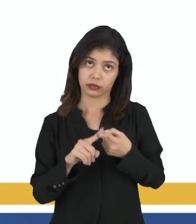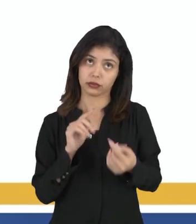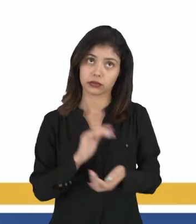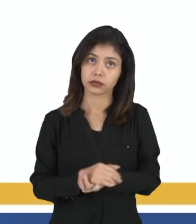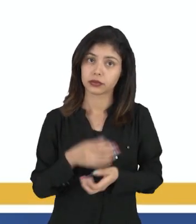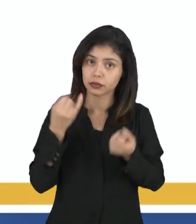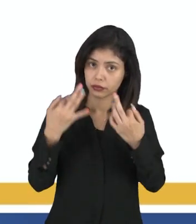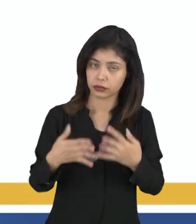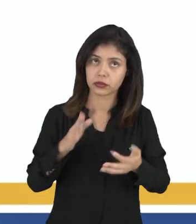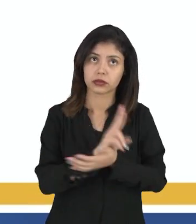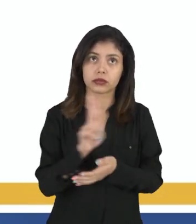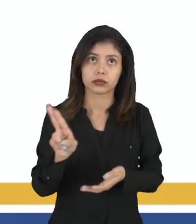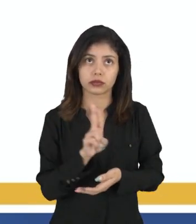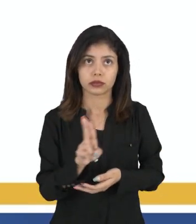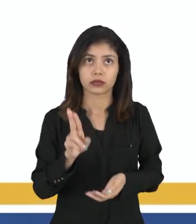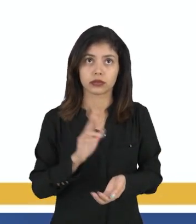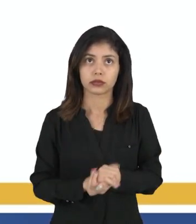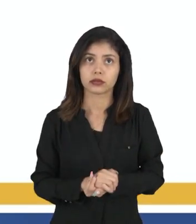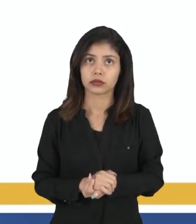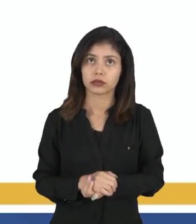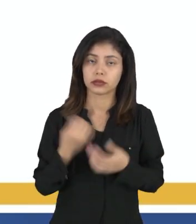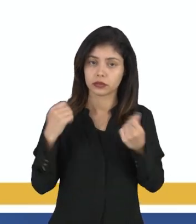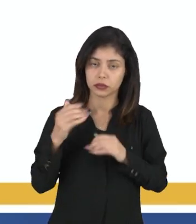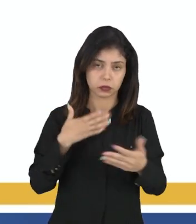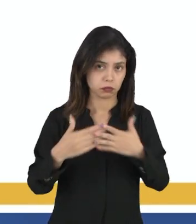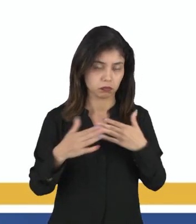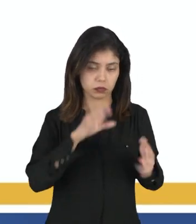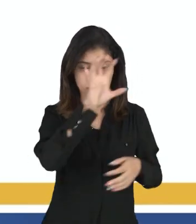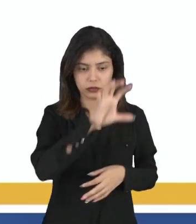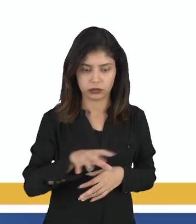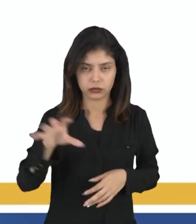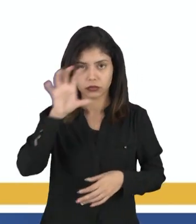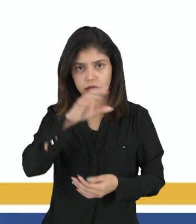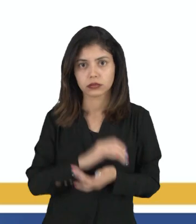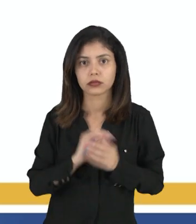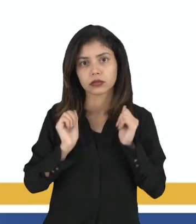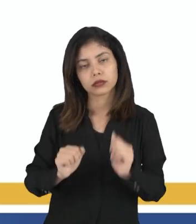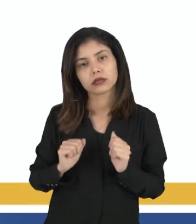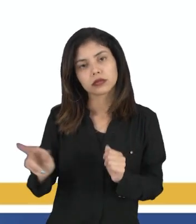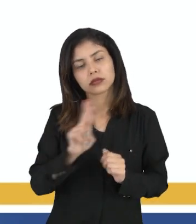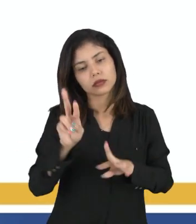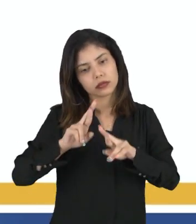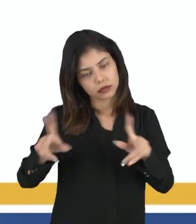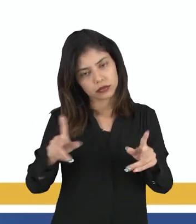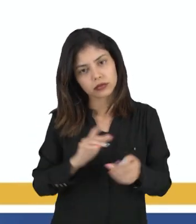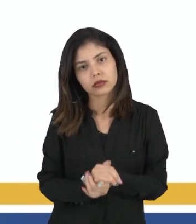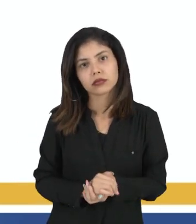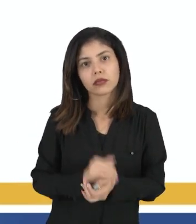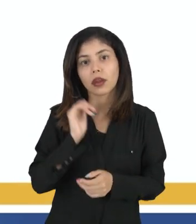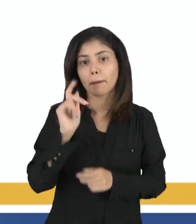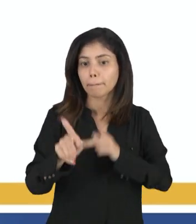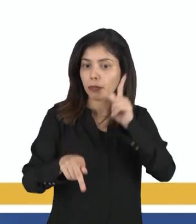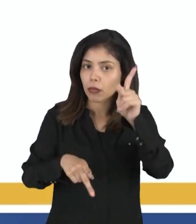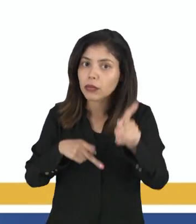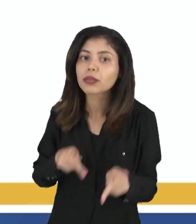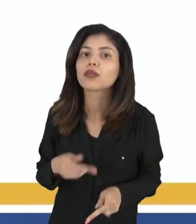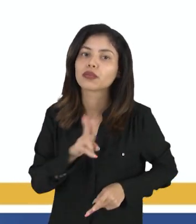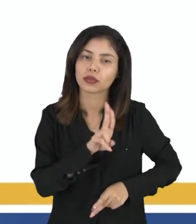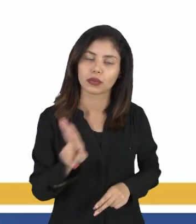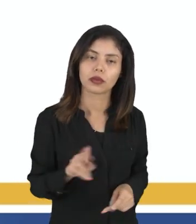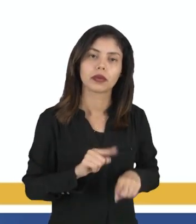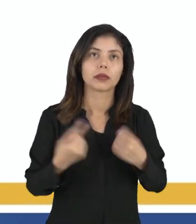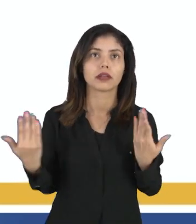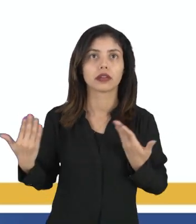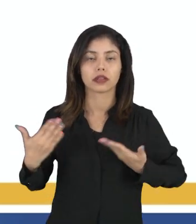eu comentei com vocês, tá? Um organismo, a depender da região que ele se encontra, ele pode ter um nome diferente, um nome popular, tá? E se